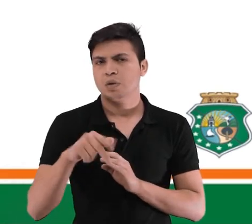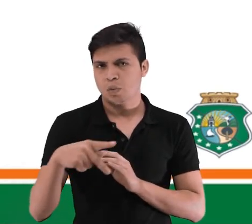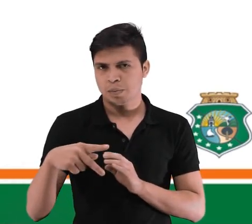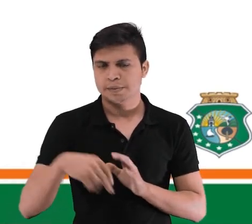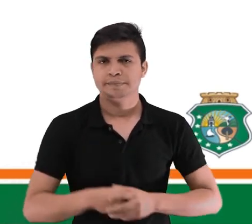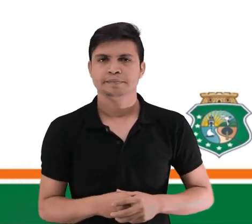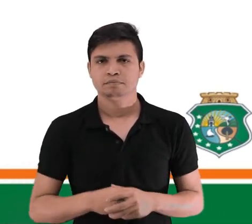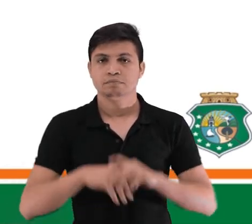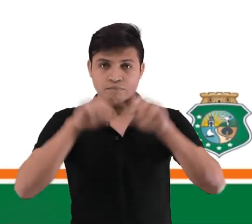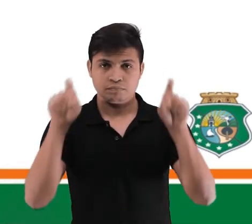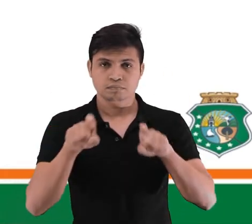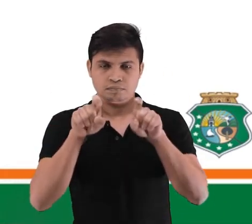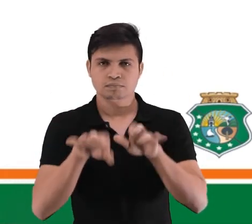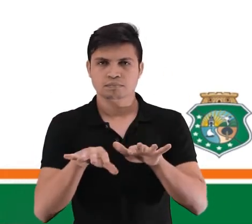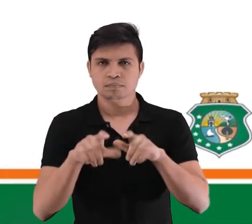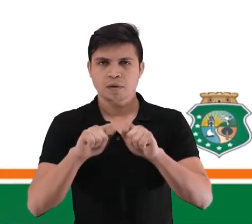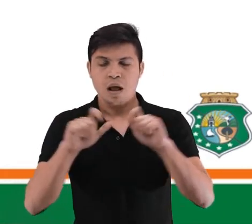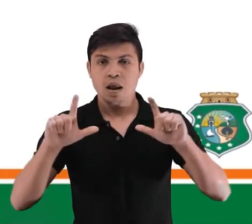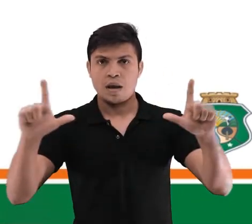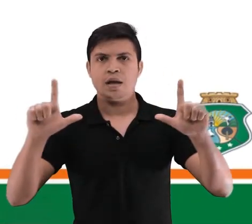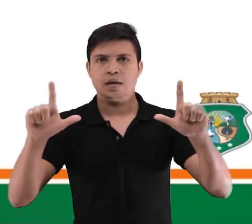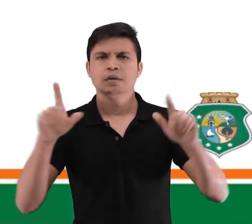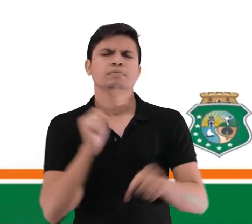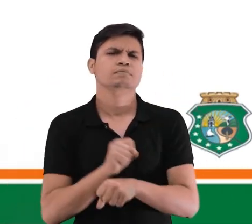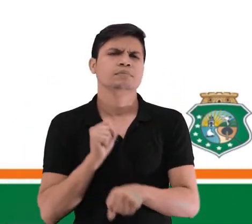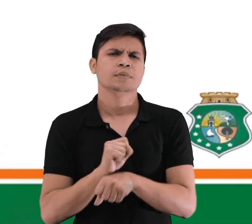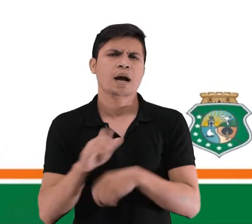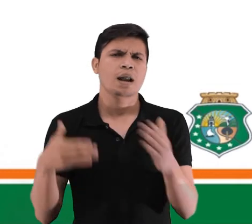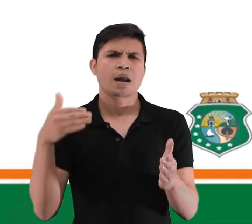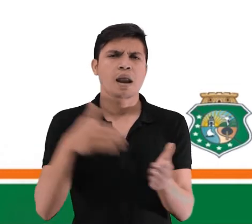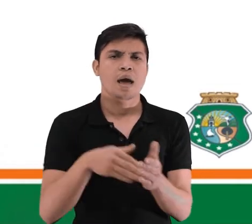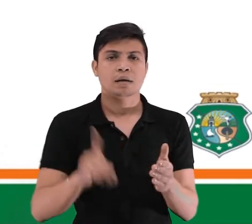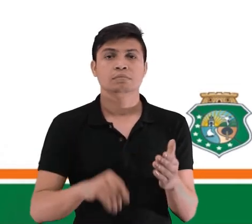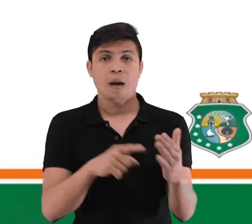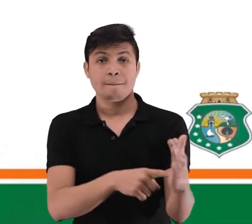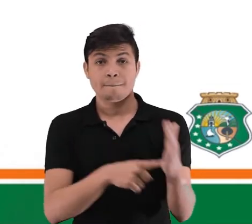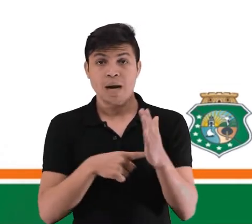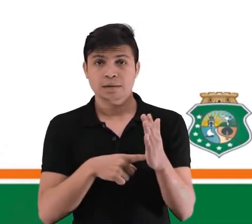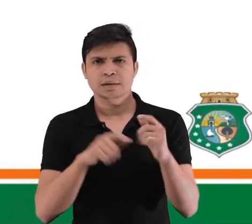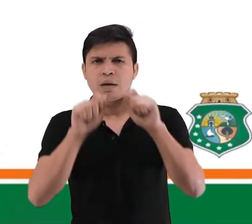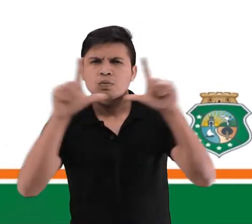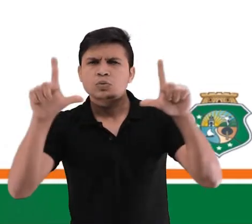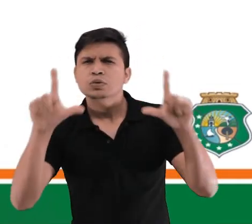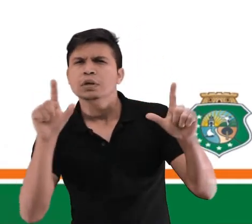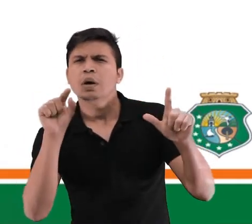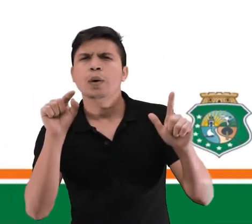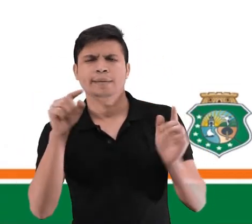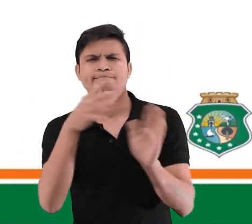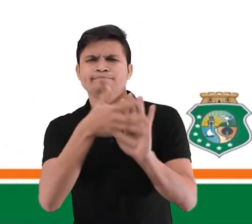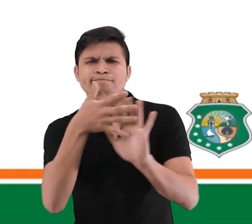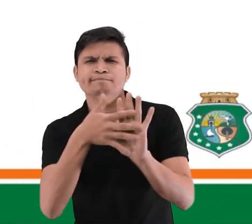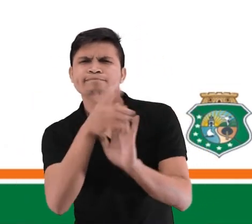Ligue o seu computador e aguarde até que seja apresentado na tela uma mensagem que indica